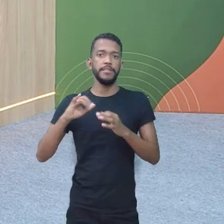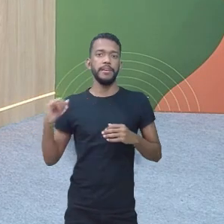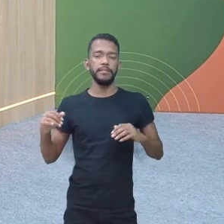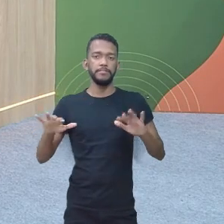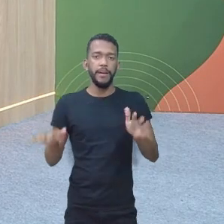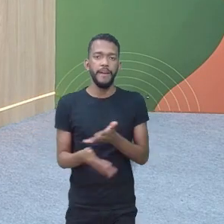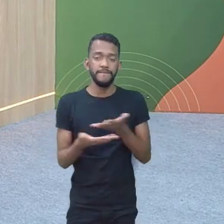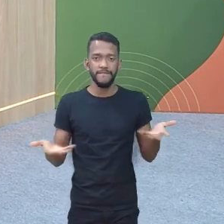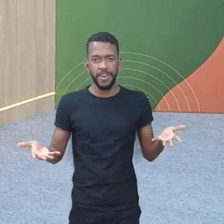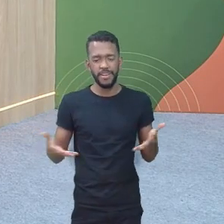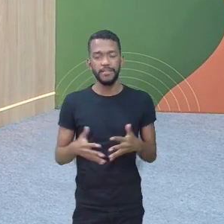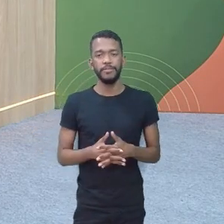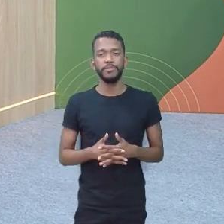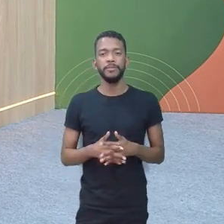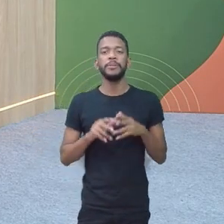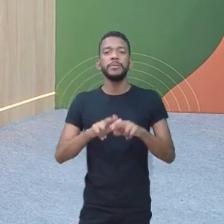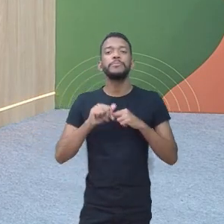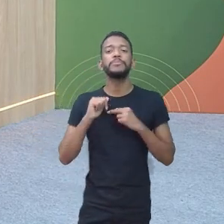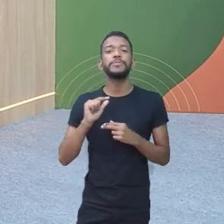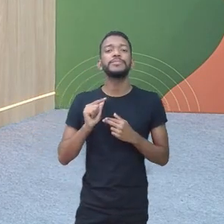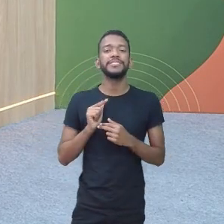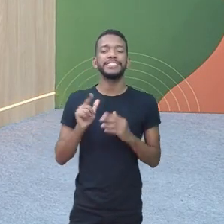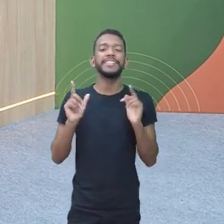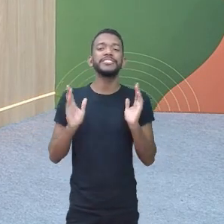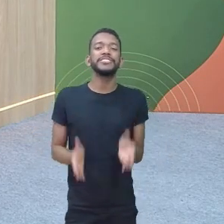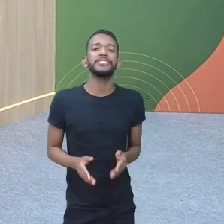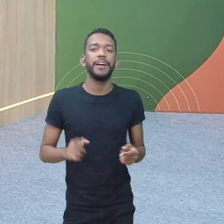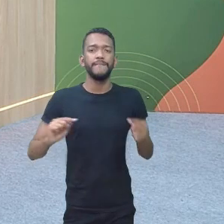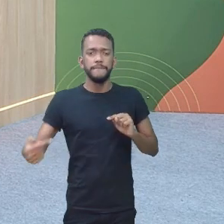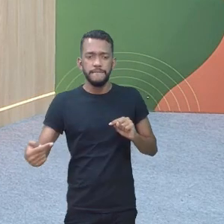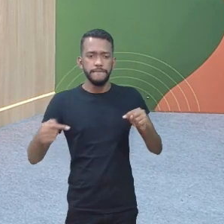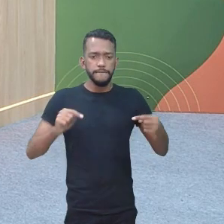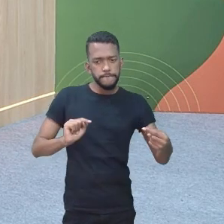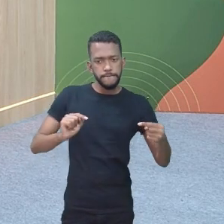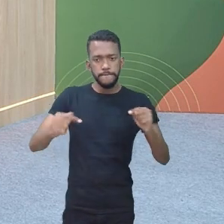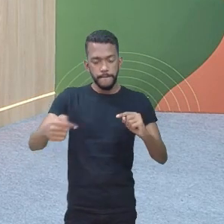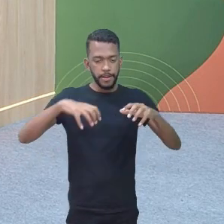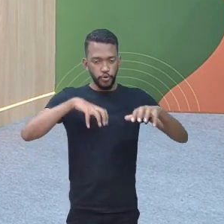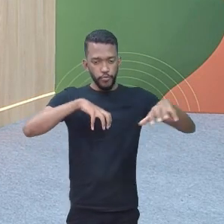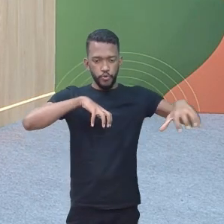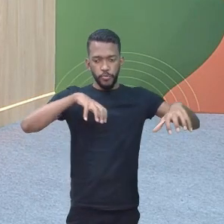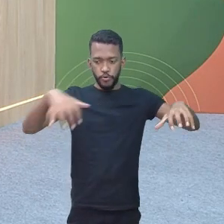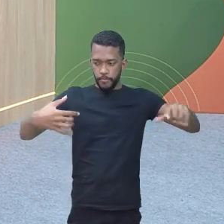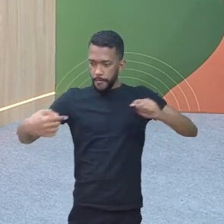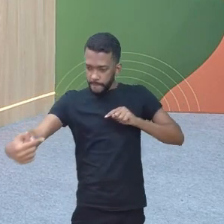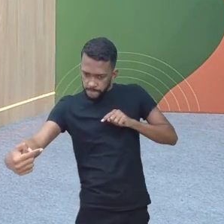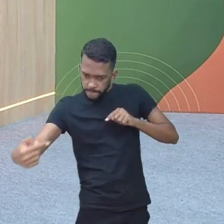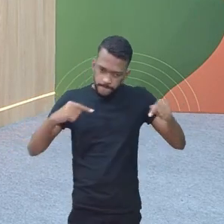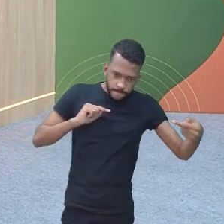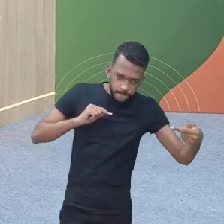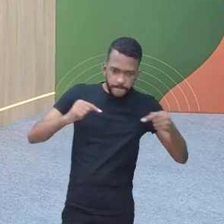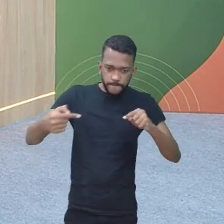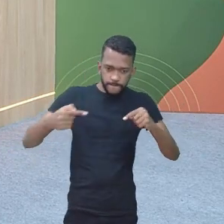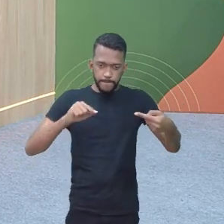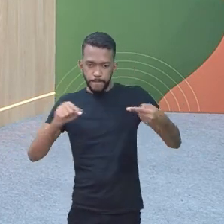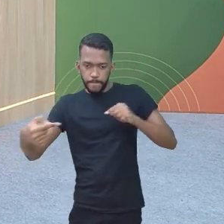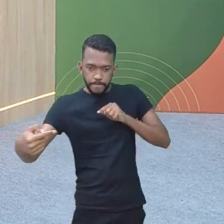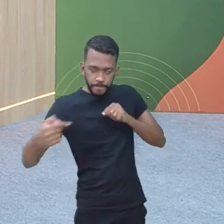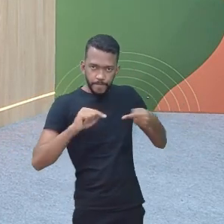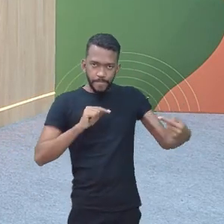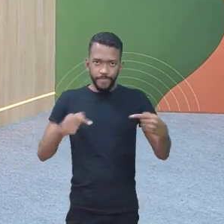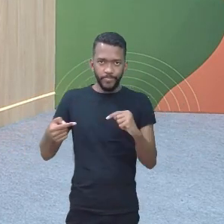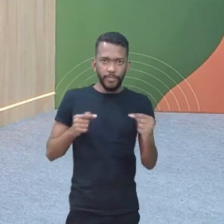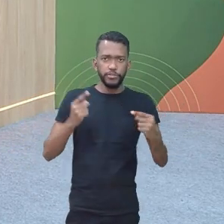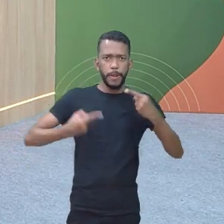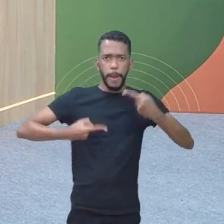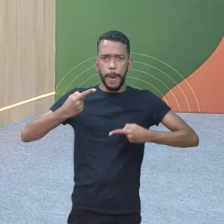aí essas disputas, né, entre esses três reinos lá, Esparta, Pisa e Ilha, e